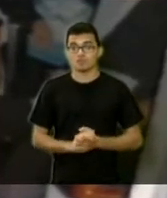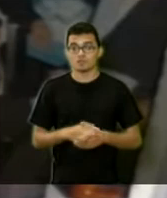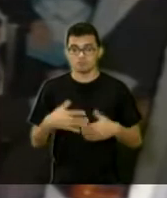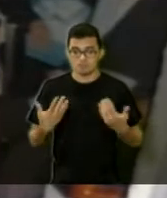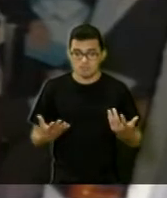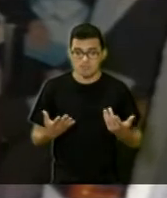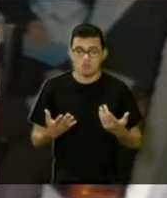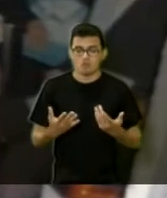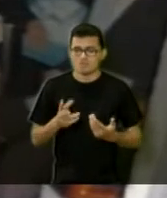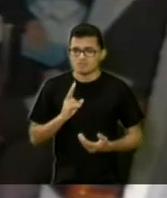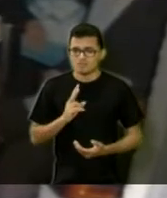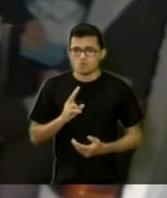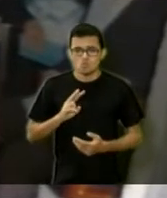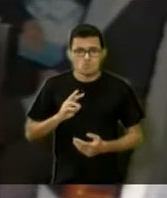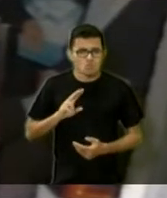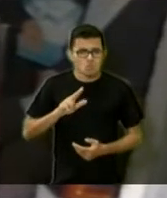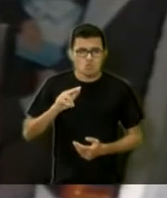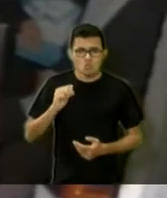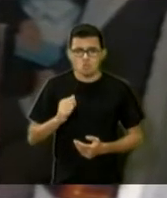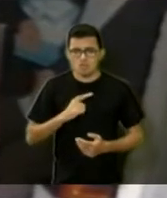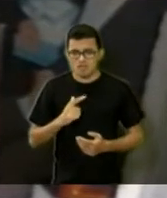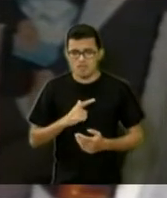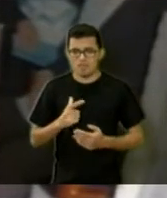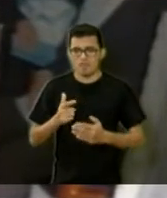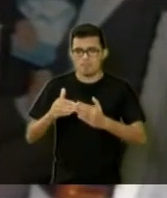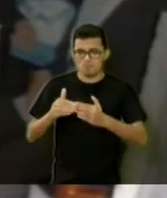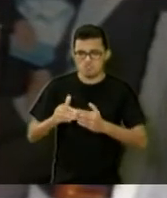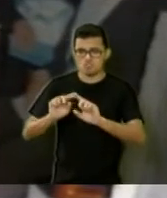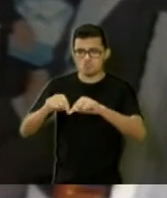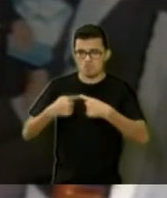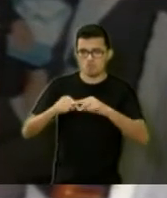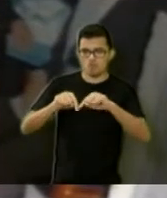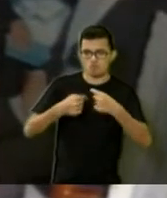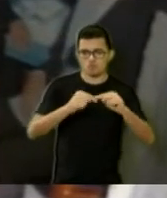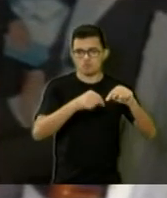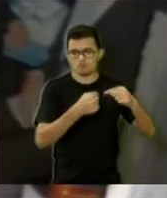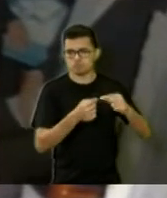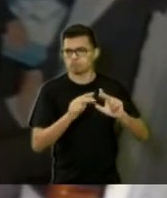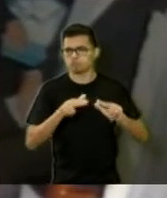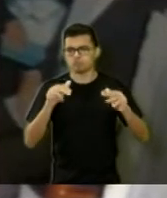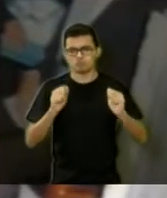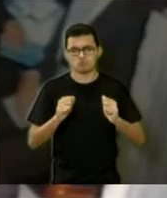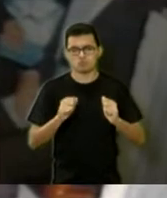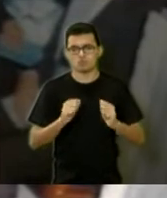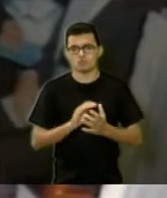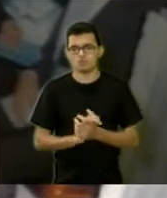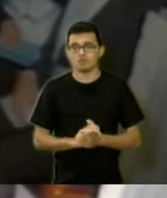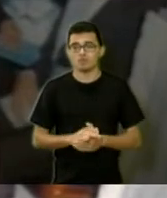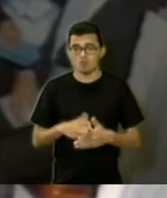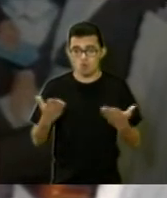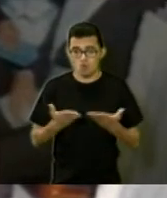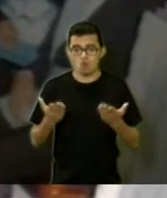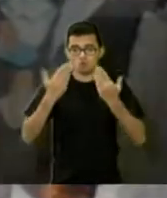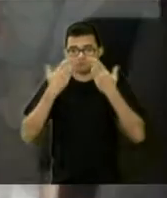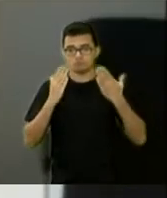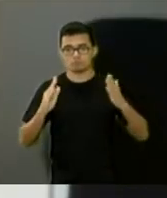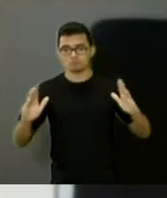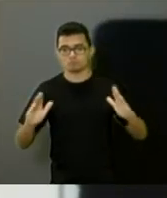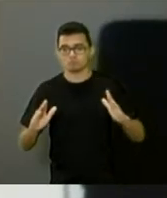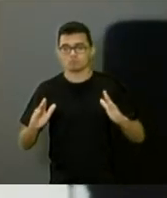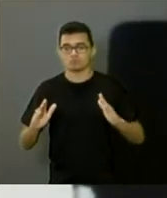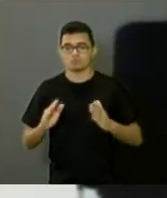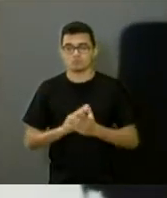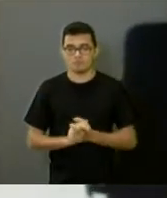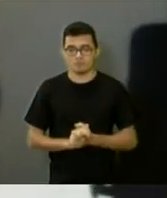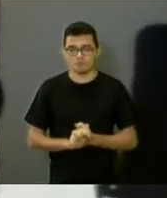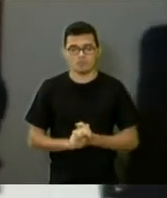sem jamais pedir nada em troca, nem este reconhecimento que hoje se torna público. E é por